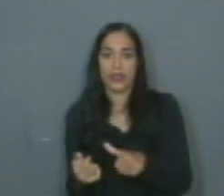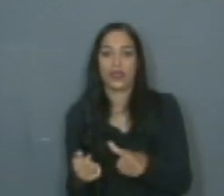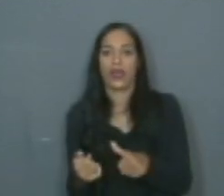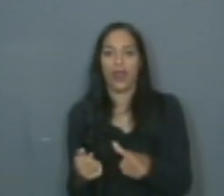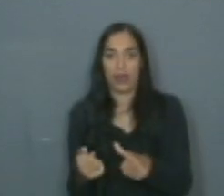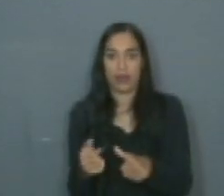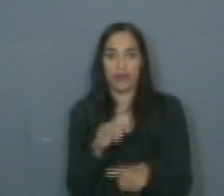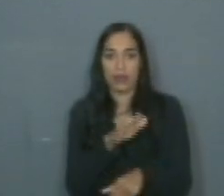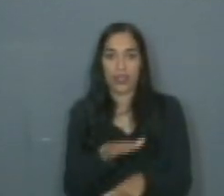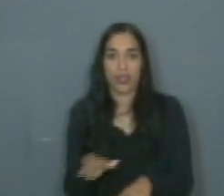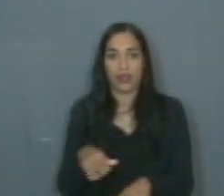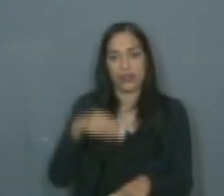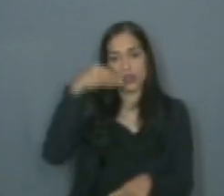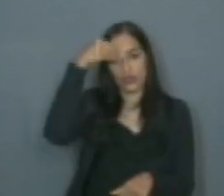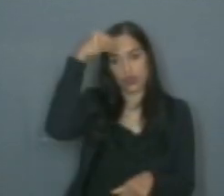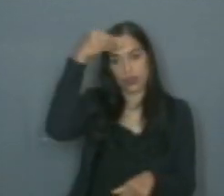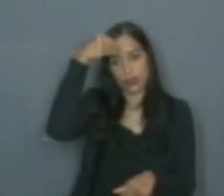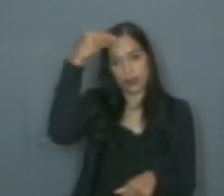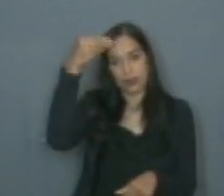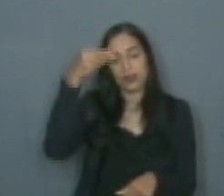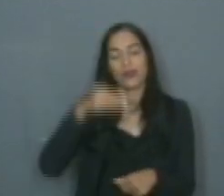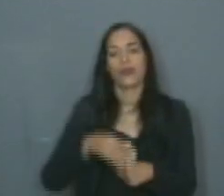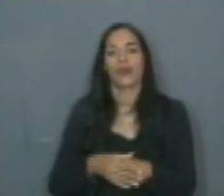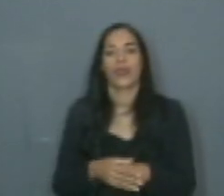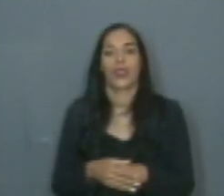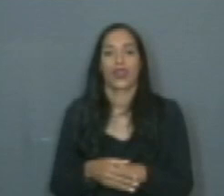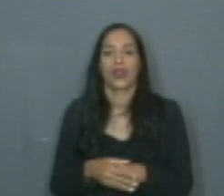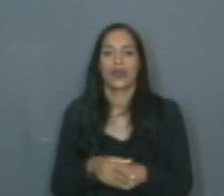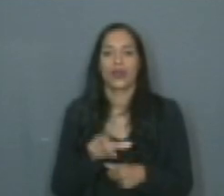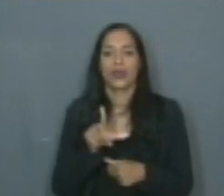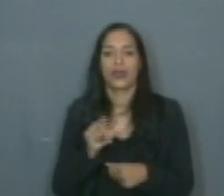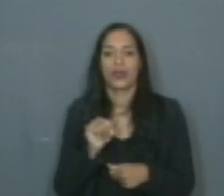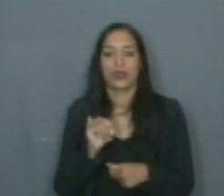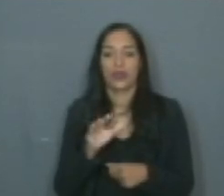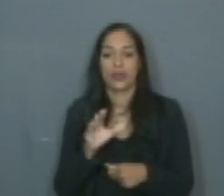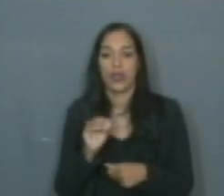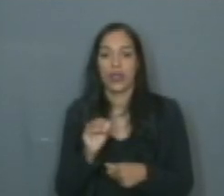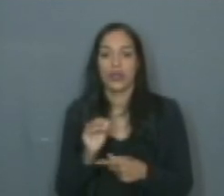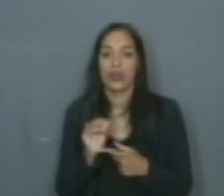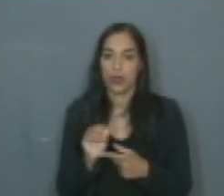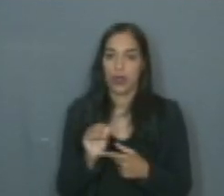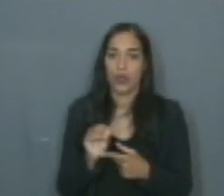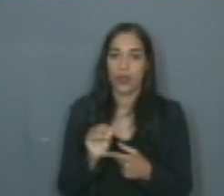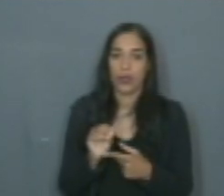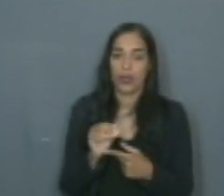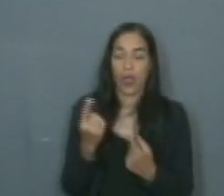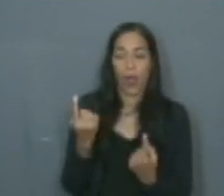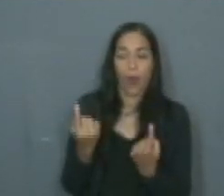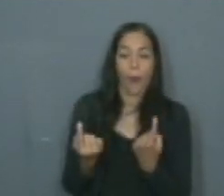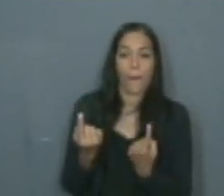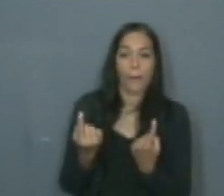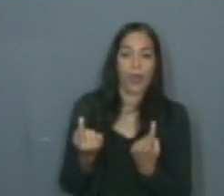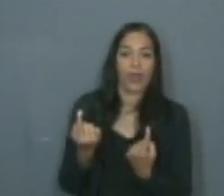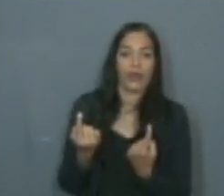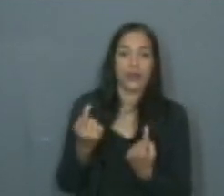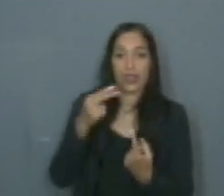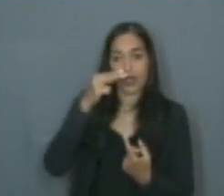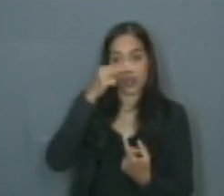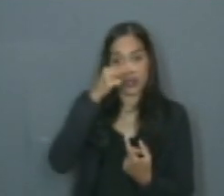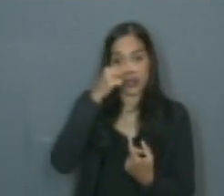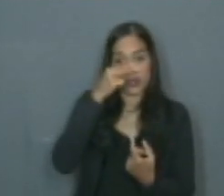Mas não para por aí, obviamente. O Movimento Brasil Laico simplesmente compara